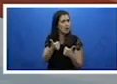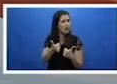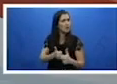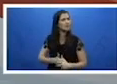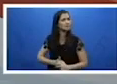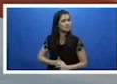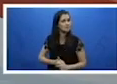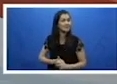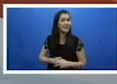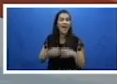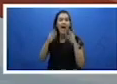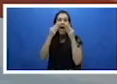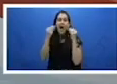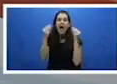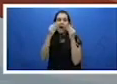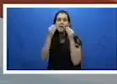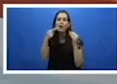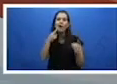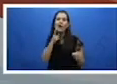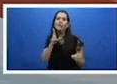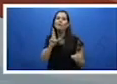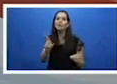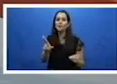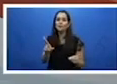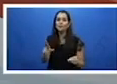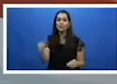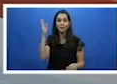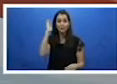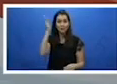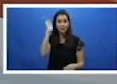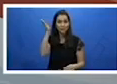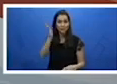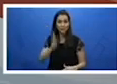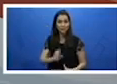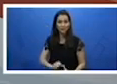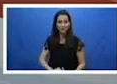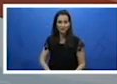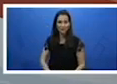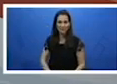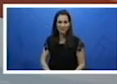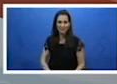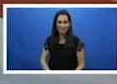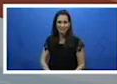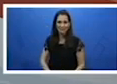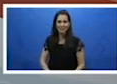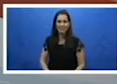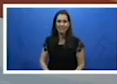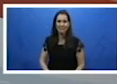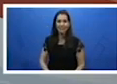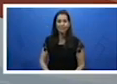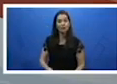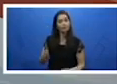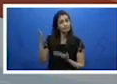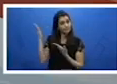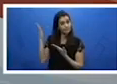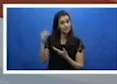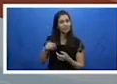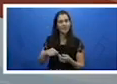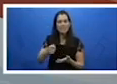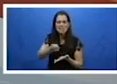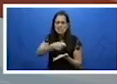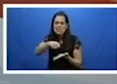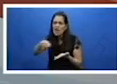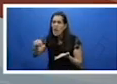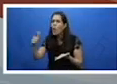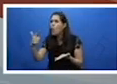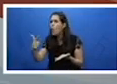A raposa respondeu: o burro. Tá? Então, aqui a nossa reescrita,